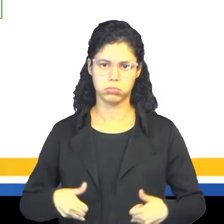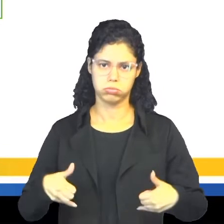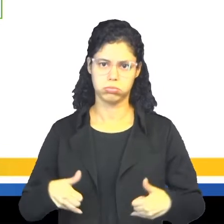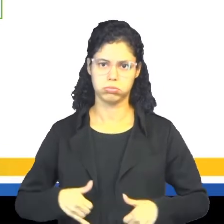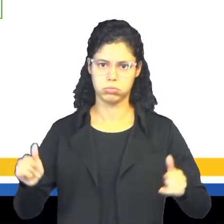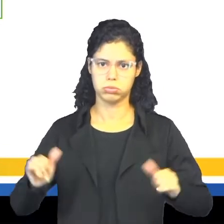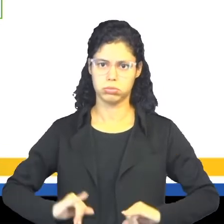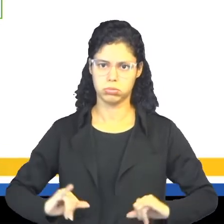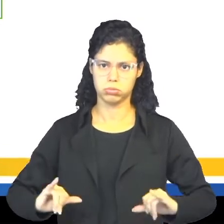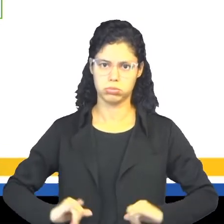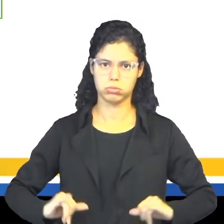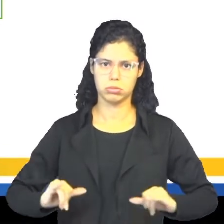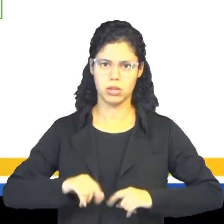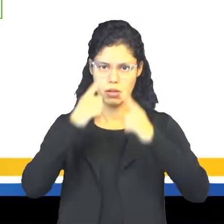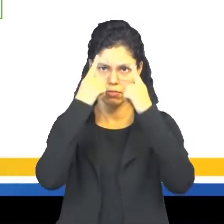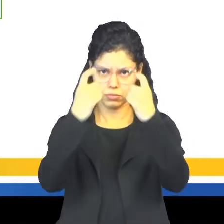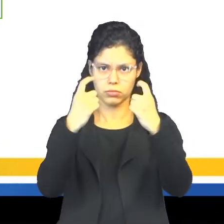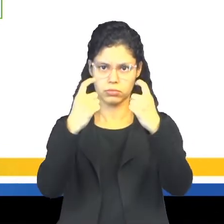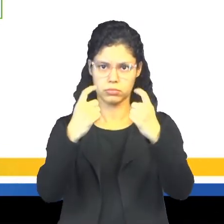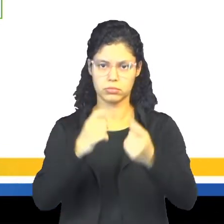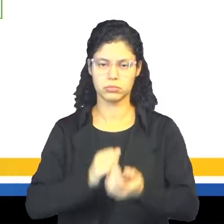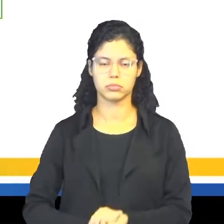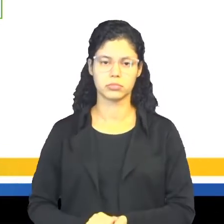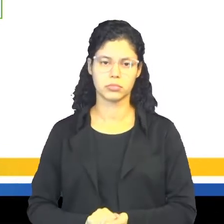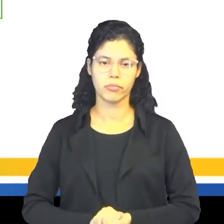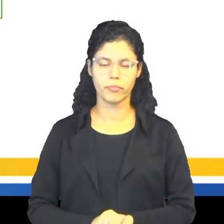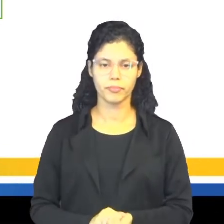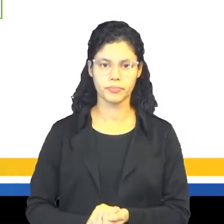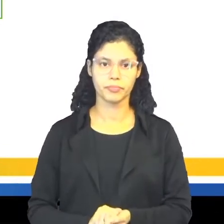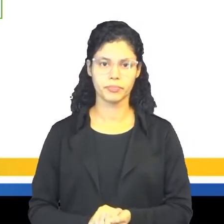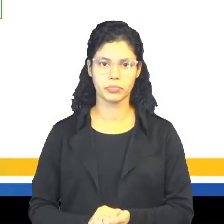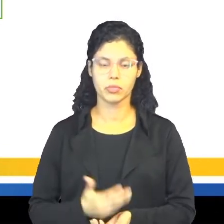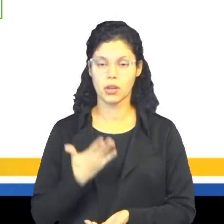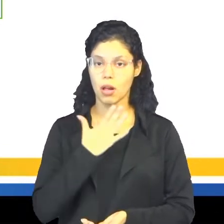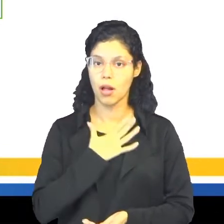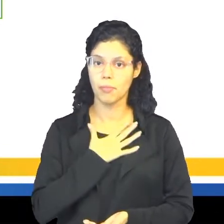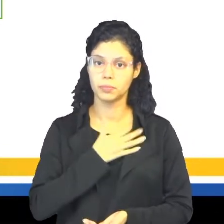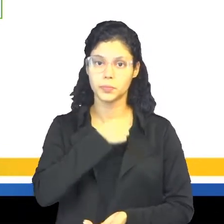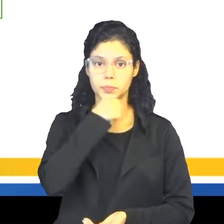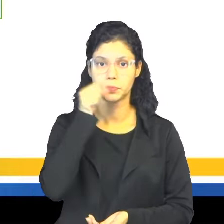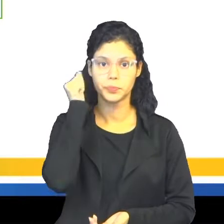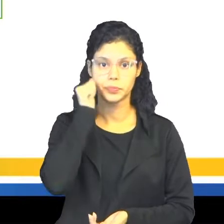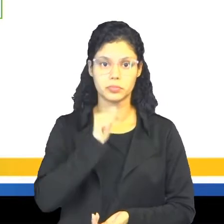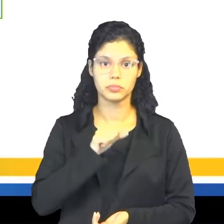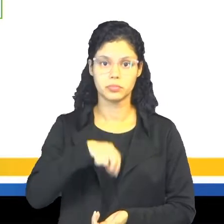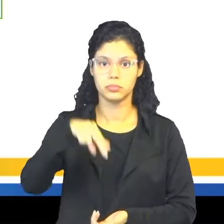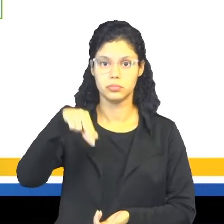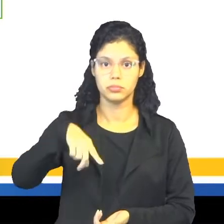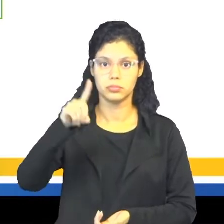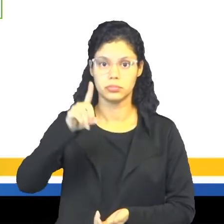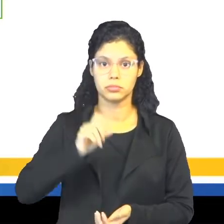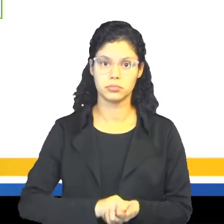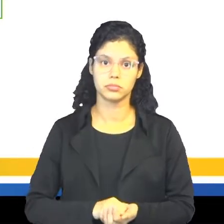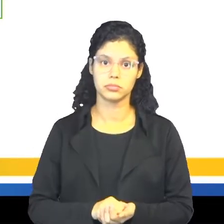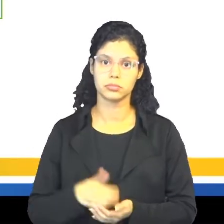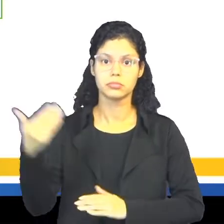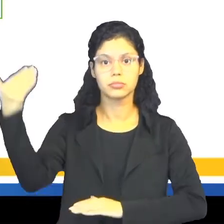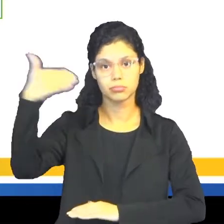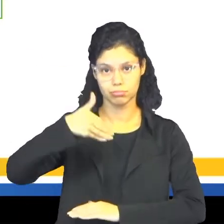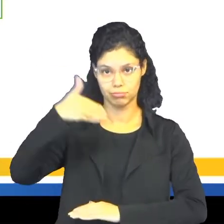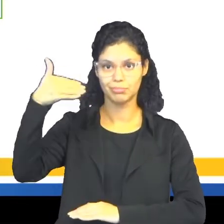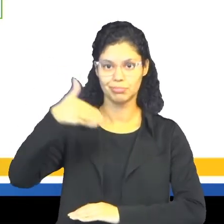com violência tá primeira frase né E a outra frase Olha minha avó nordestina